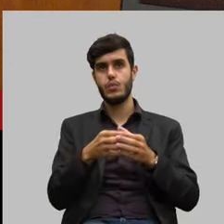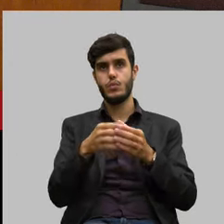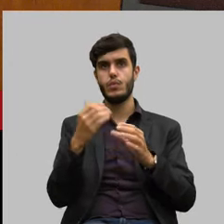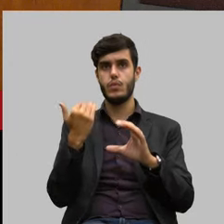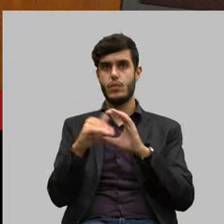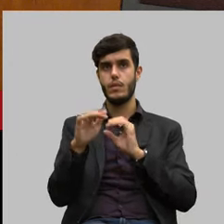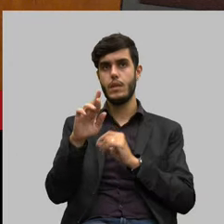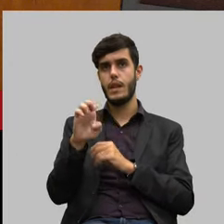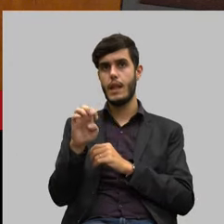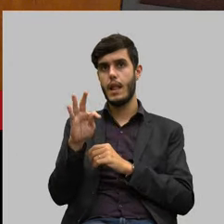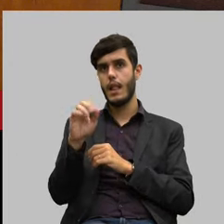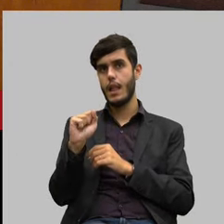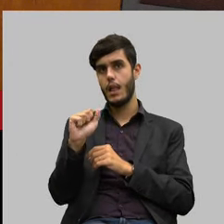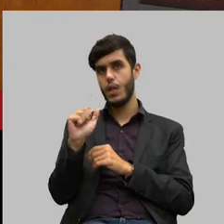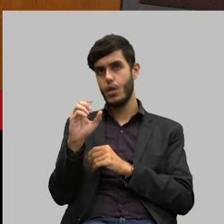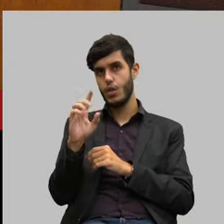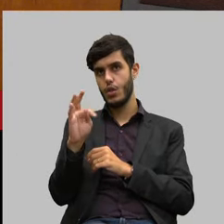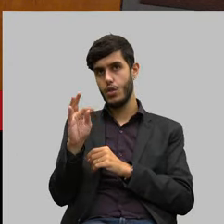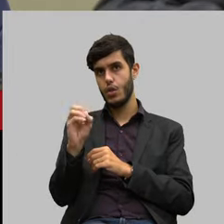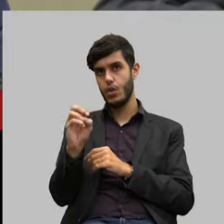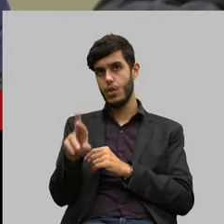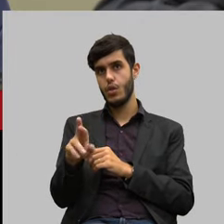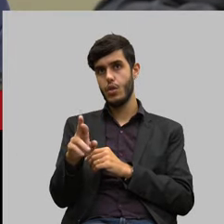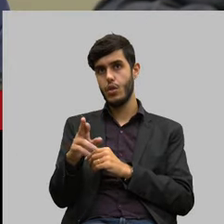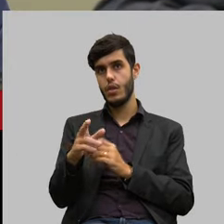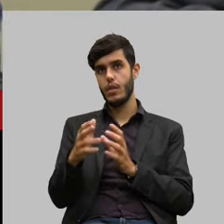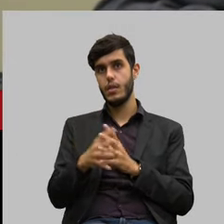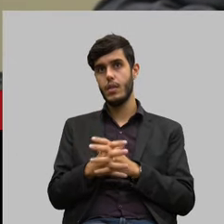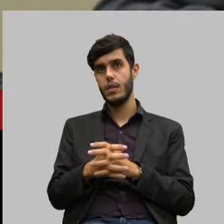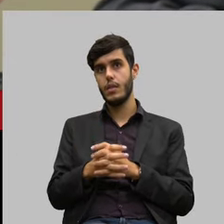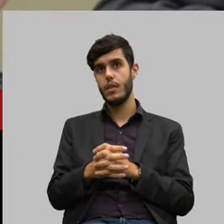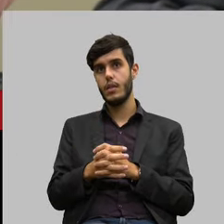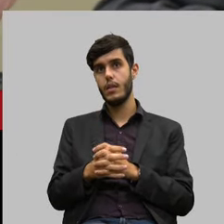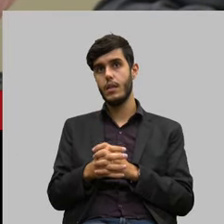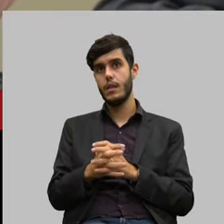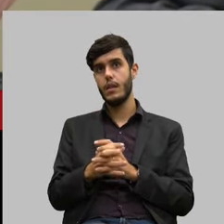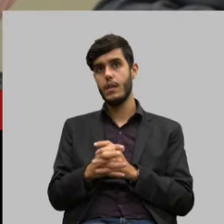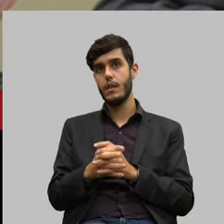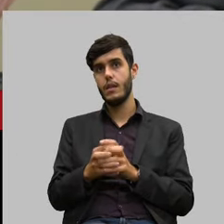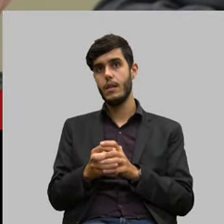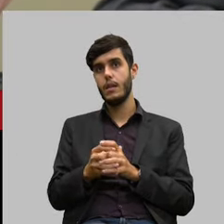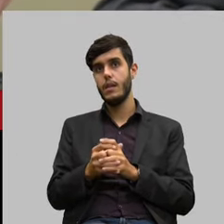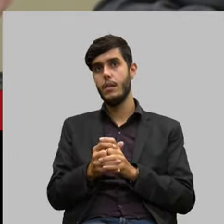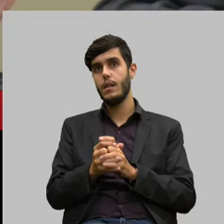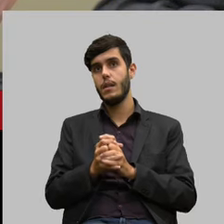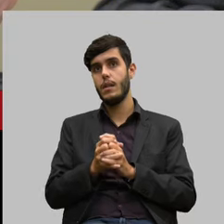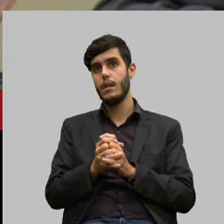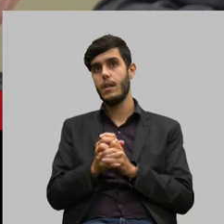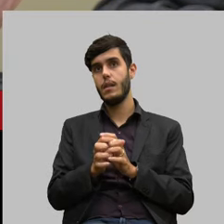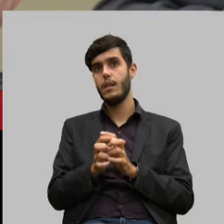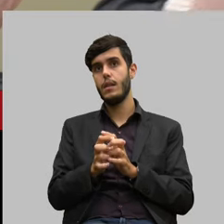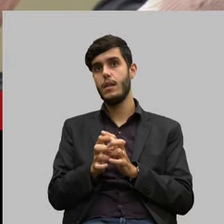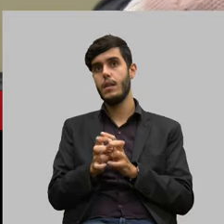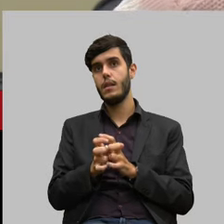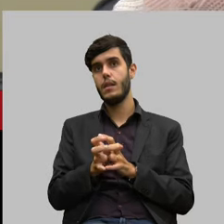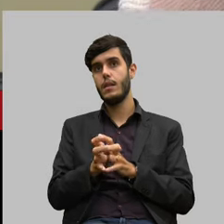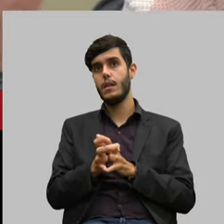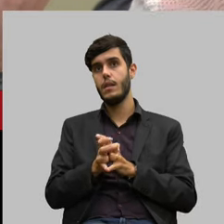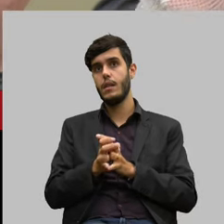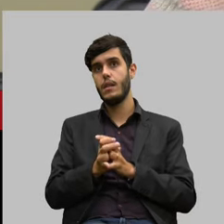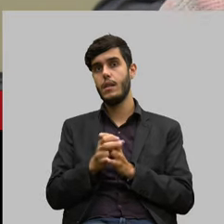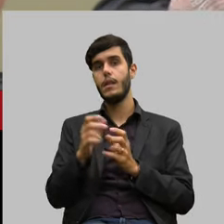parecer né relator não sei nós não chegamos até ap eu estou ansioso para chegar lá